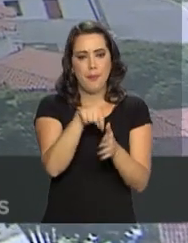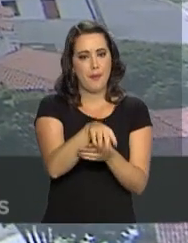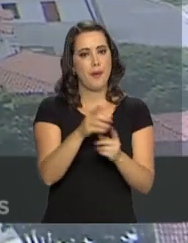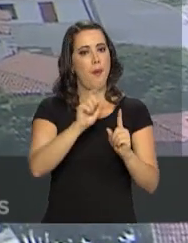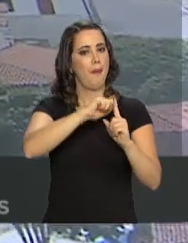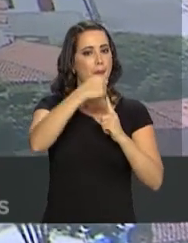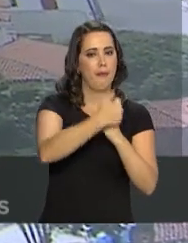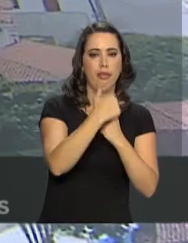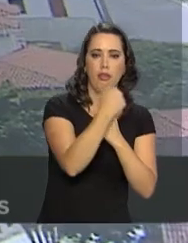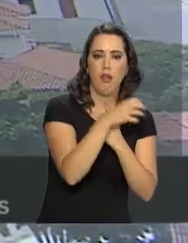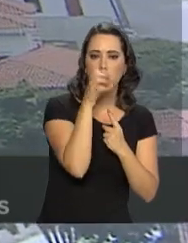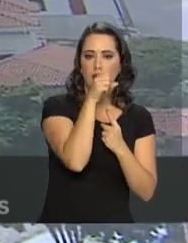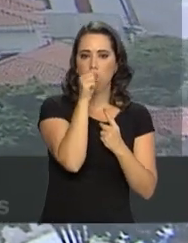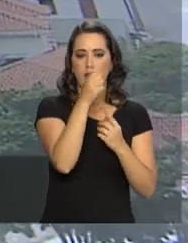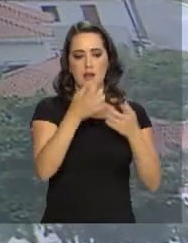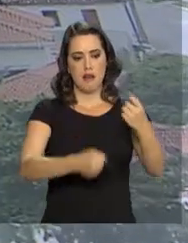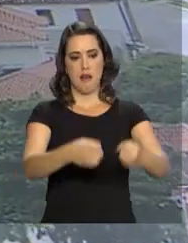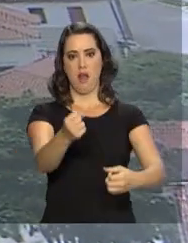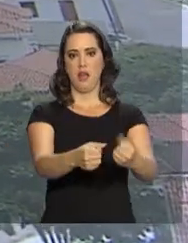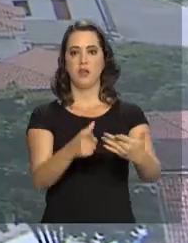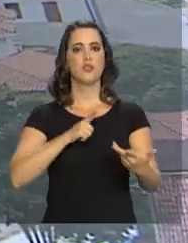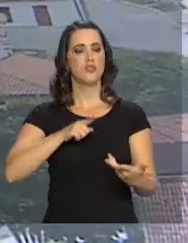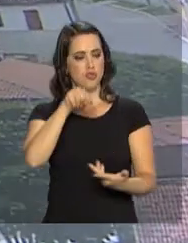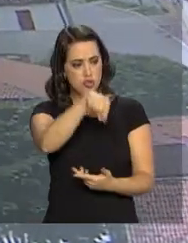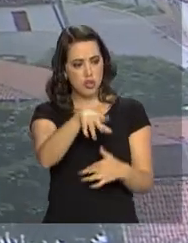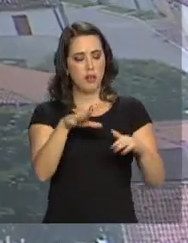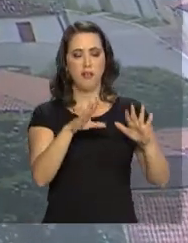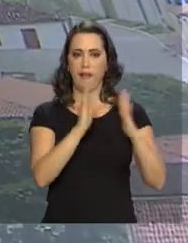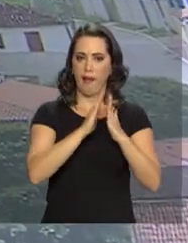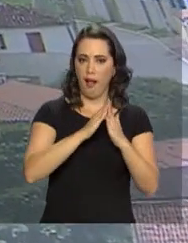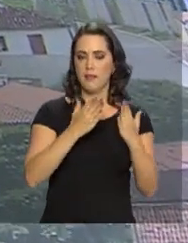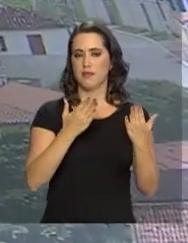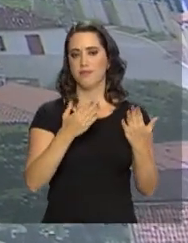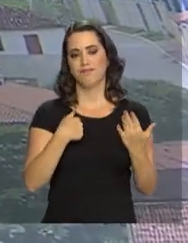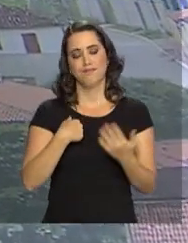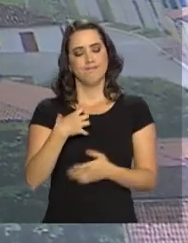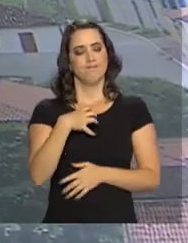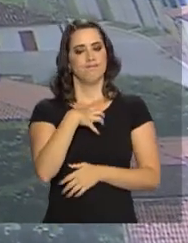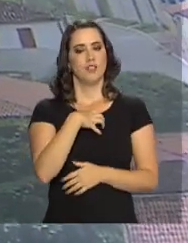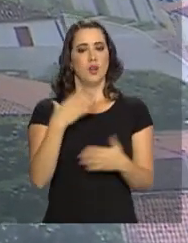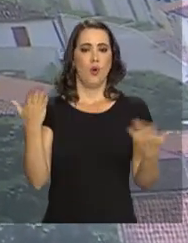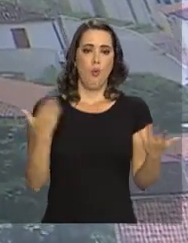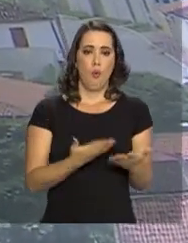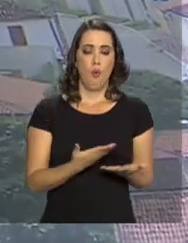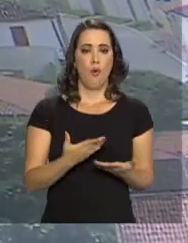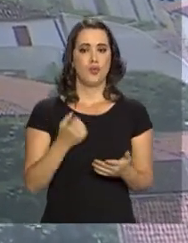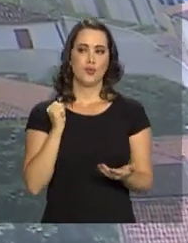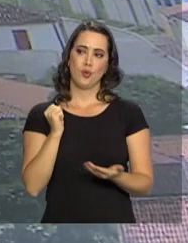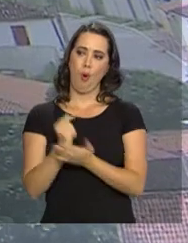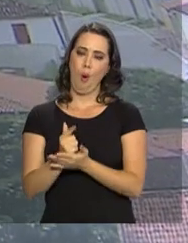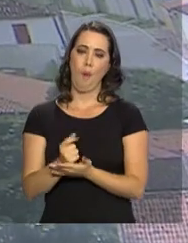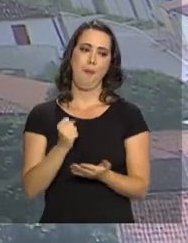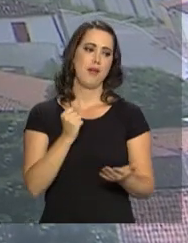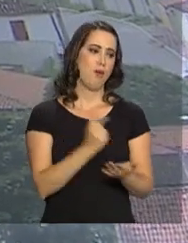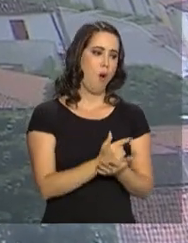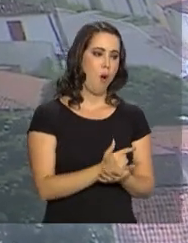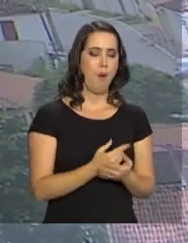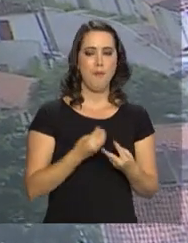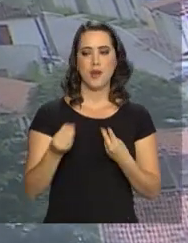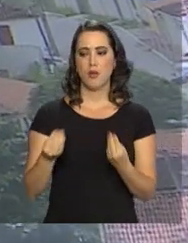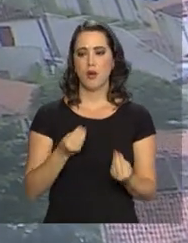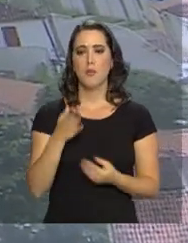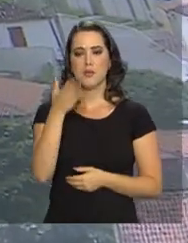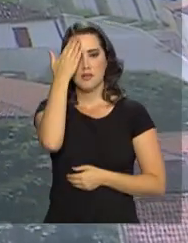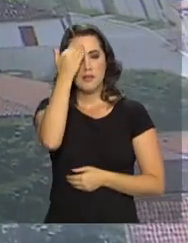banana, laranja, leite, tudo colhido lá. Então é uma coisa que hoje a gente compra. De que jeito? Você